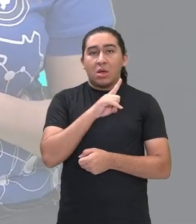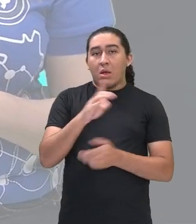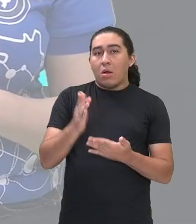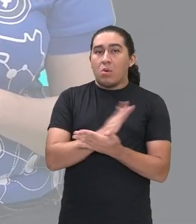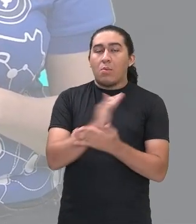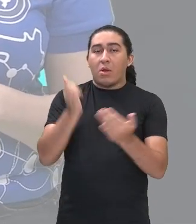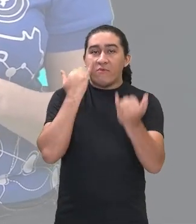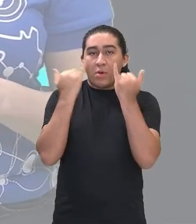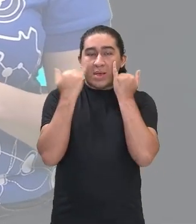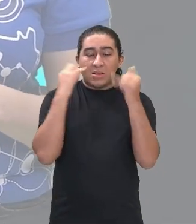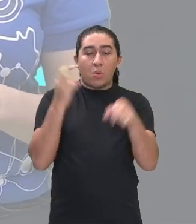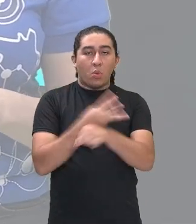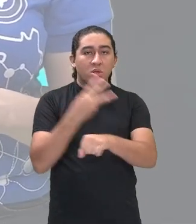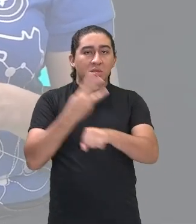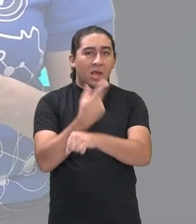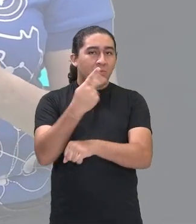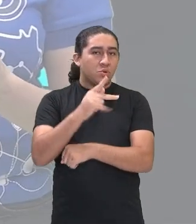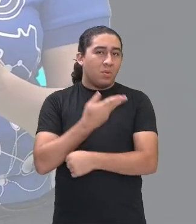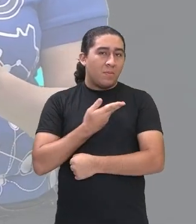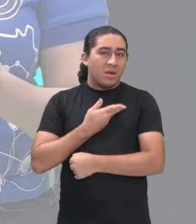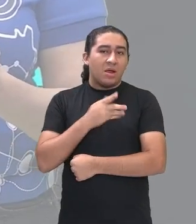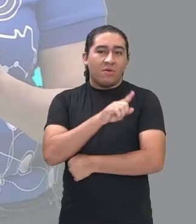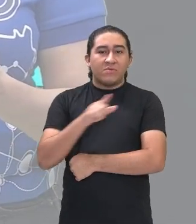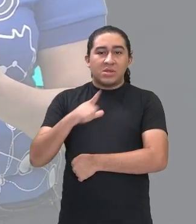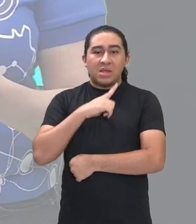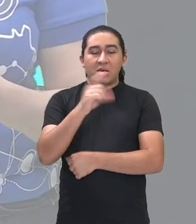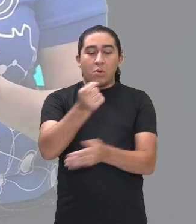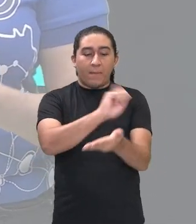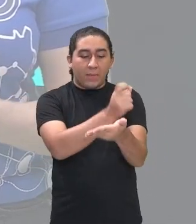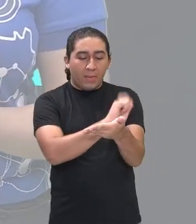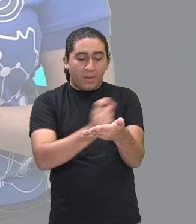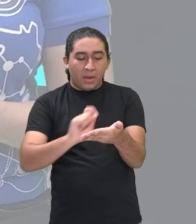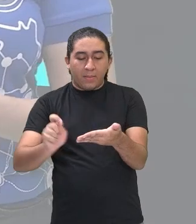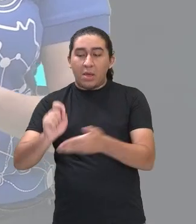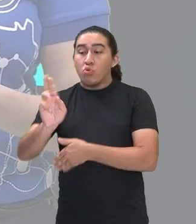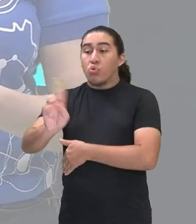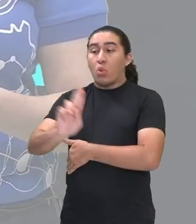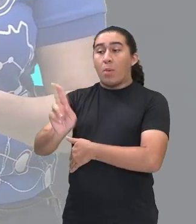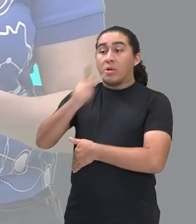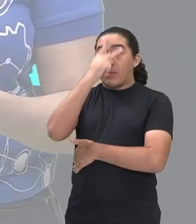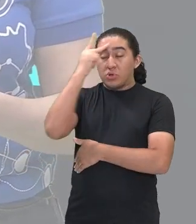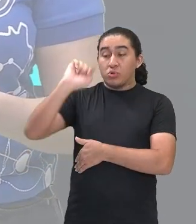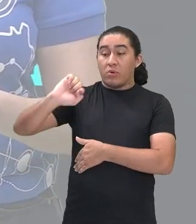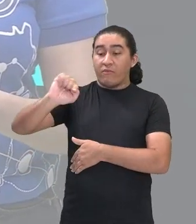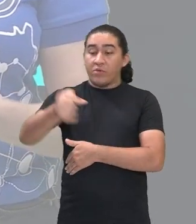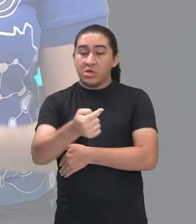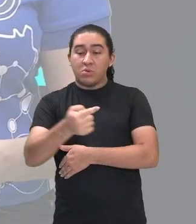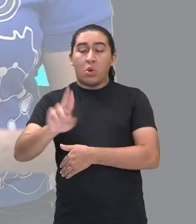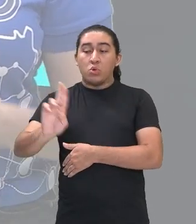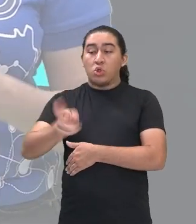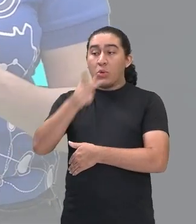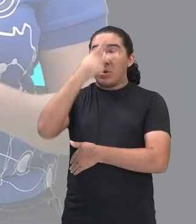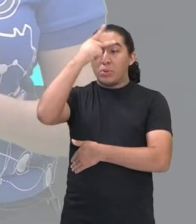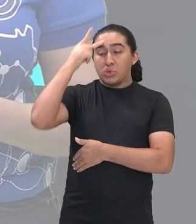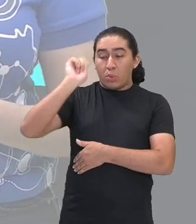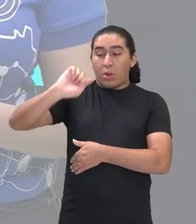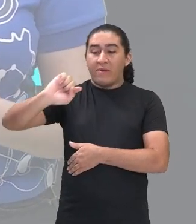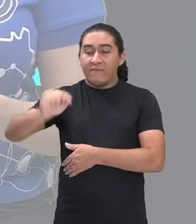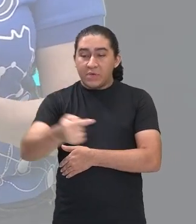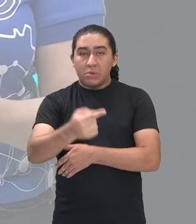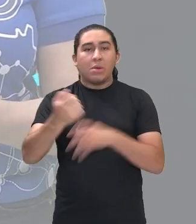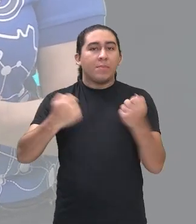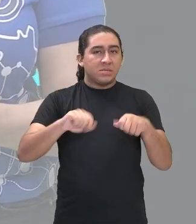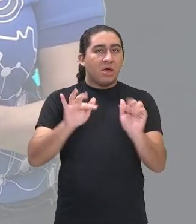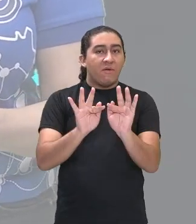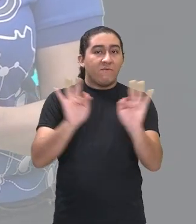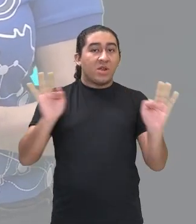mensagem no WhatsApp para a sua colega, aí você vai, Cris, vírgula, João, vírgula, que você está